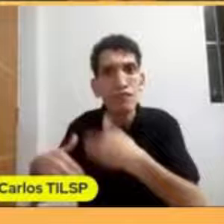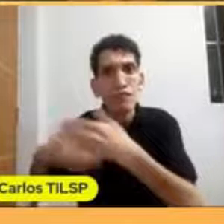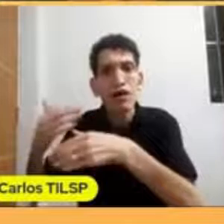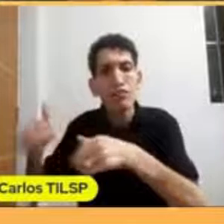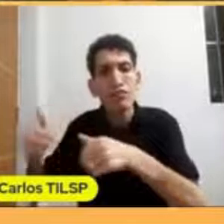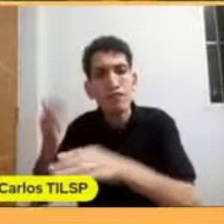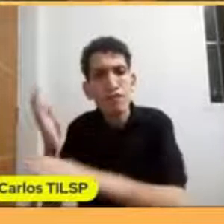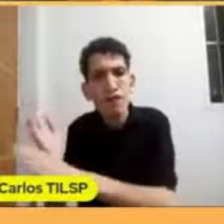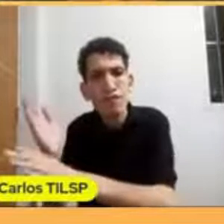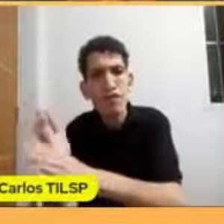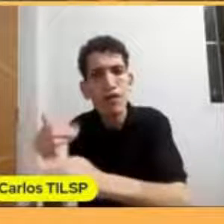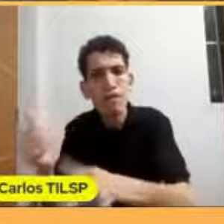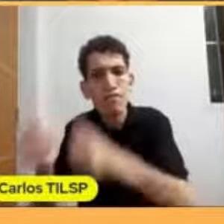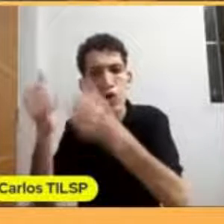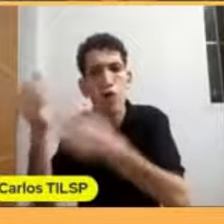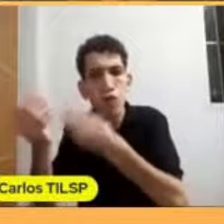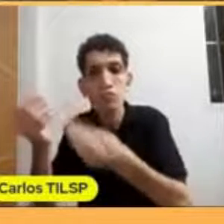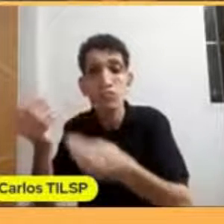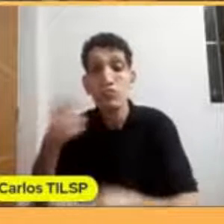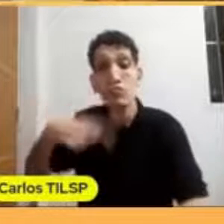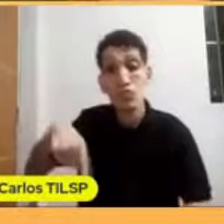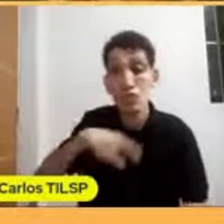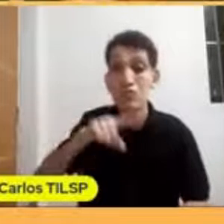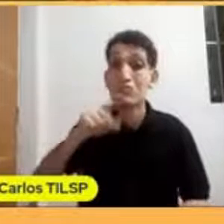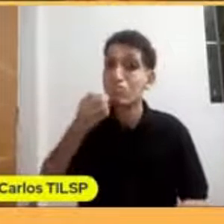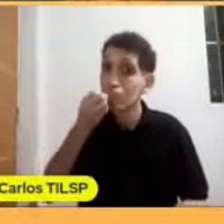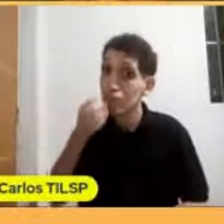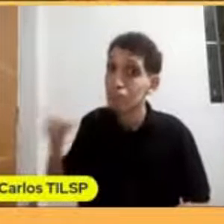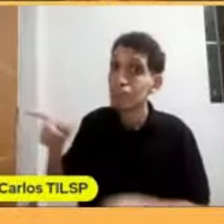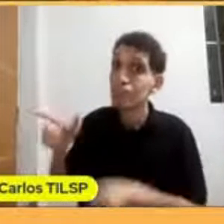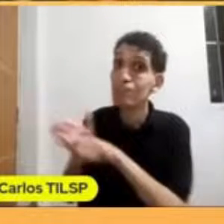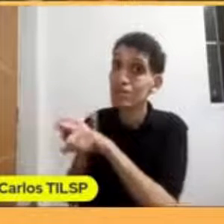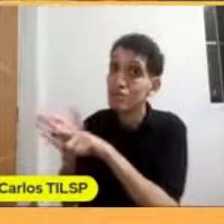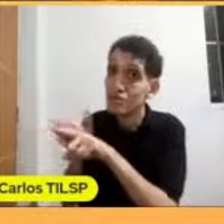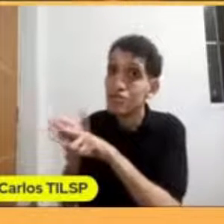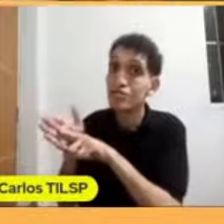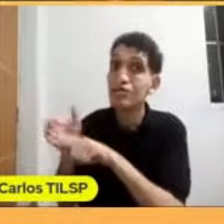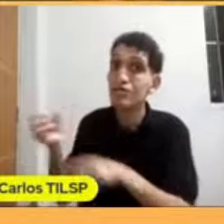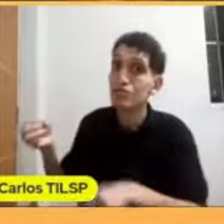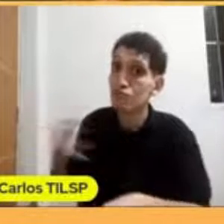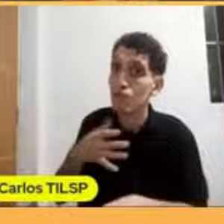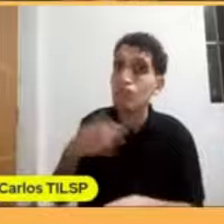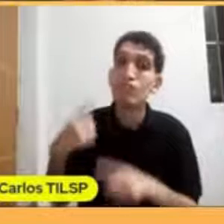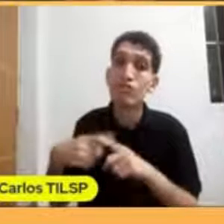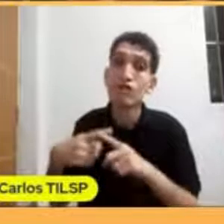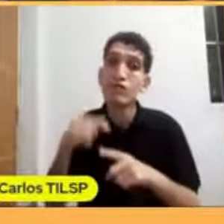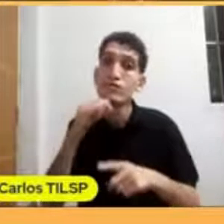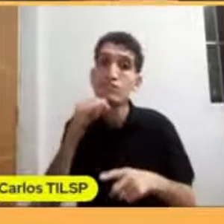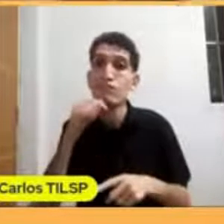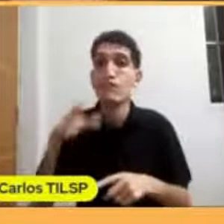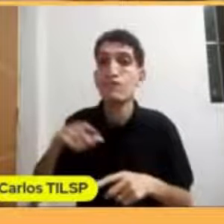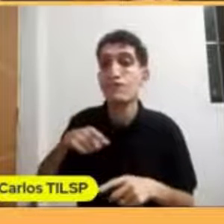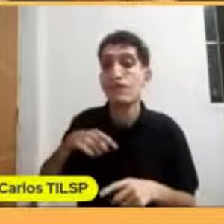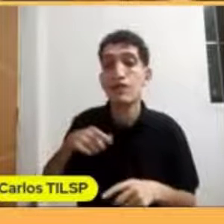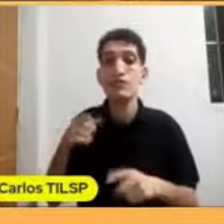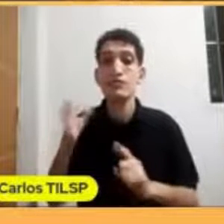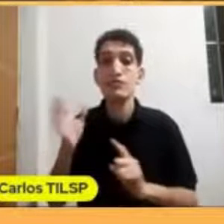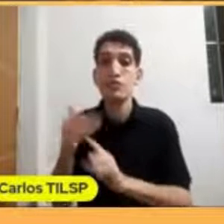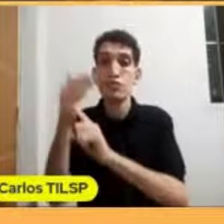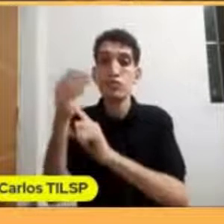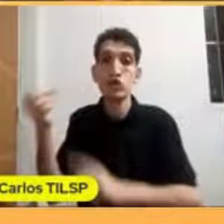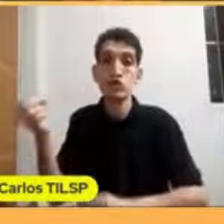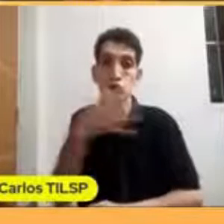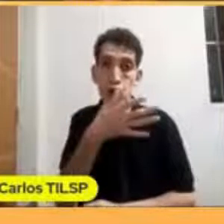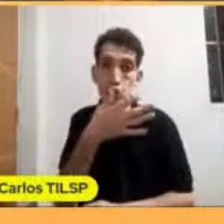pesquisar esse documento, porque são documentos mais atuais, porque às vezes aparece uma tecnologia nova e a gente, né, não fica, como é que eu